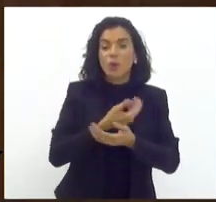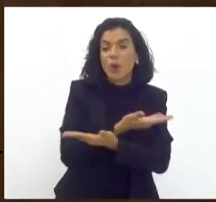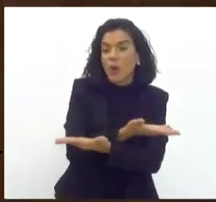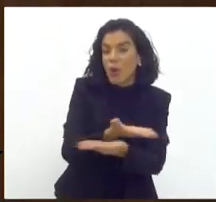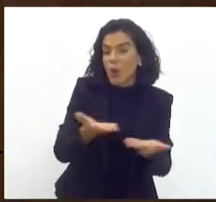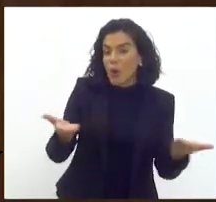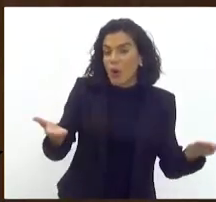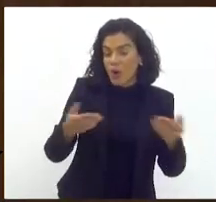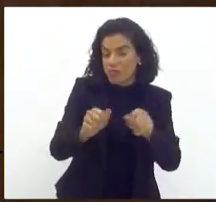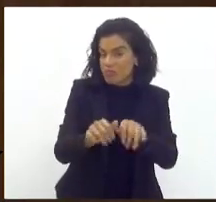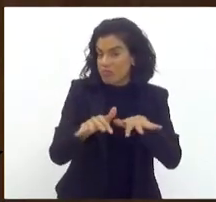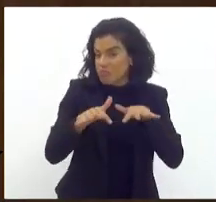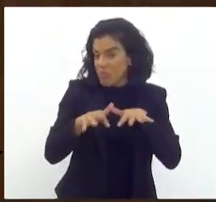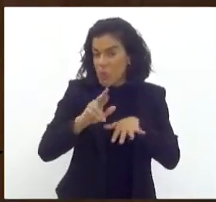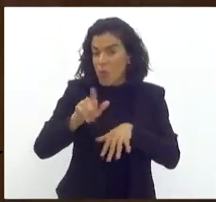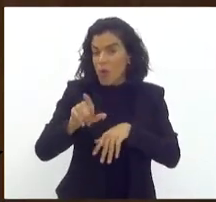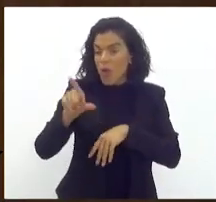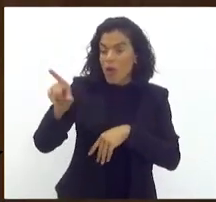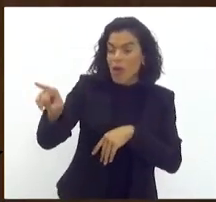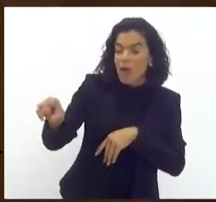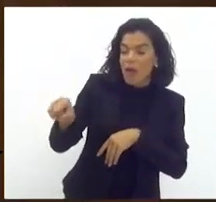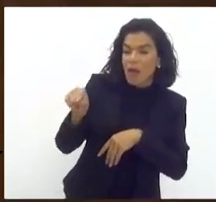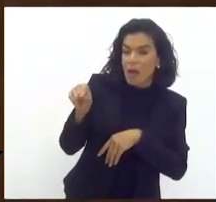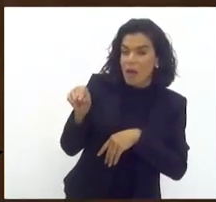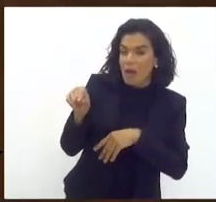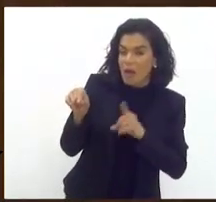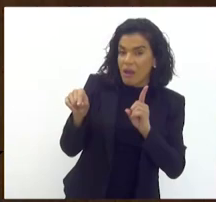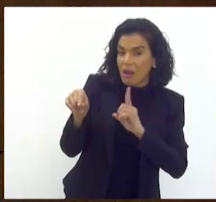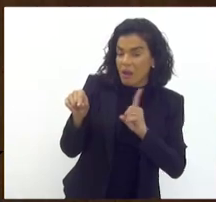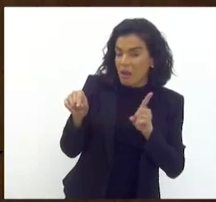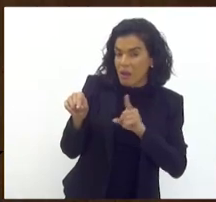para esse plenário aqui não é preferência sexual